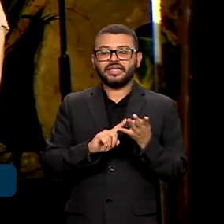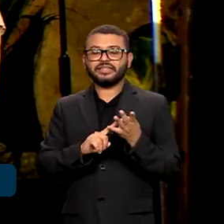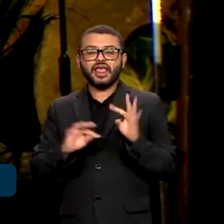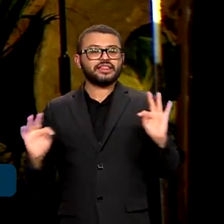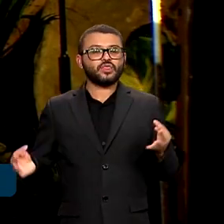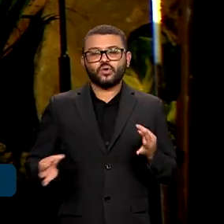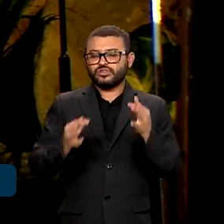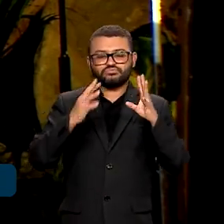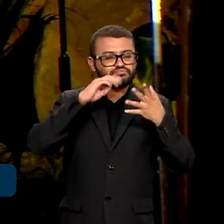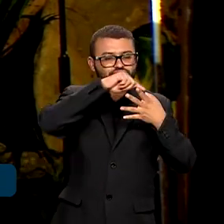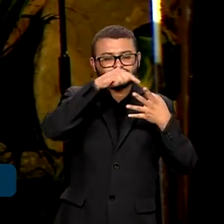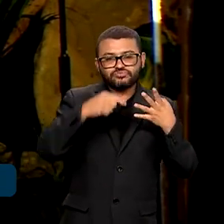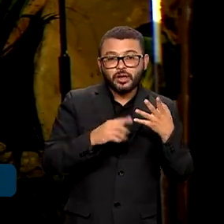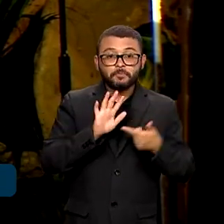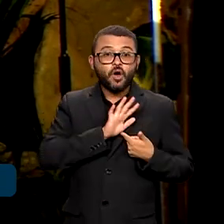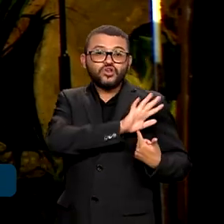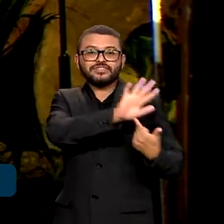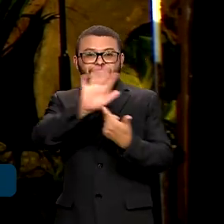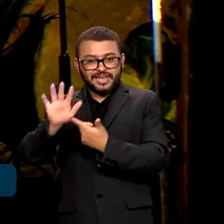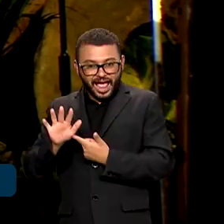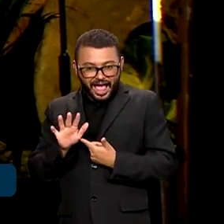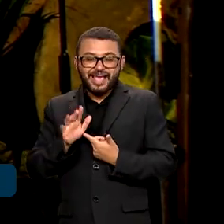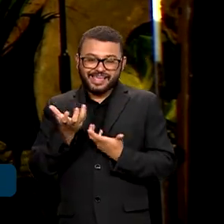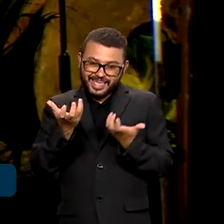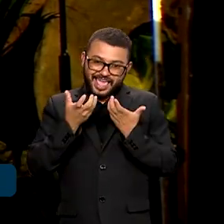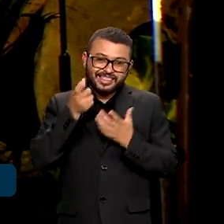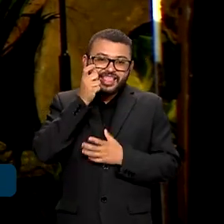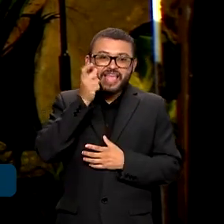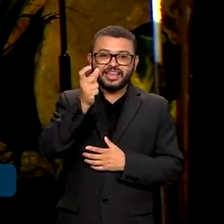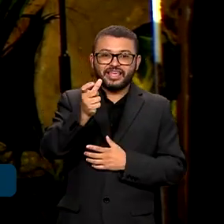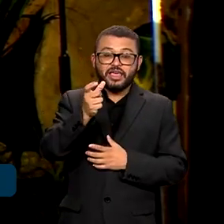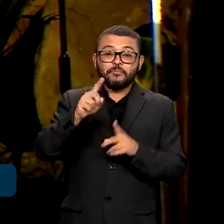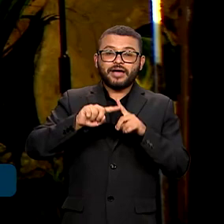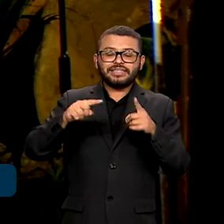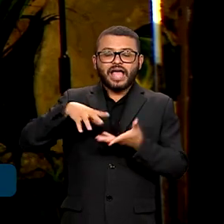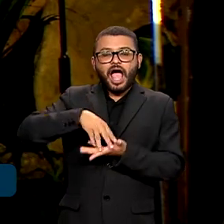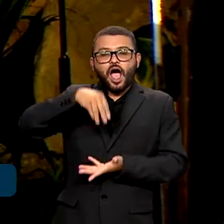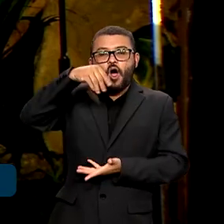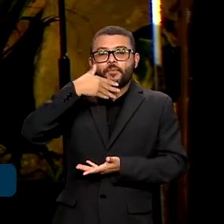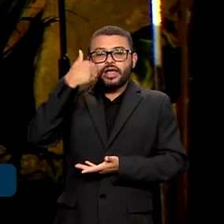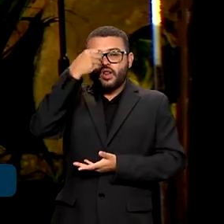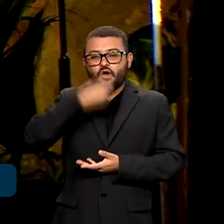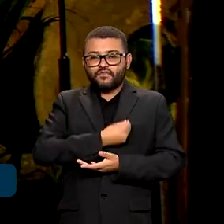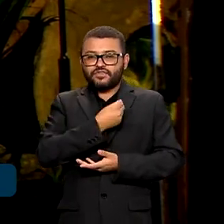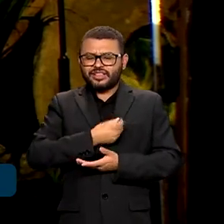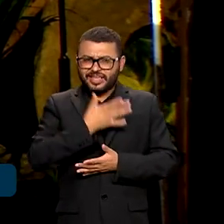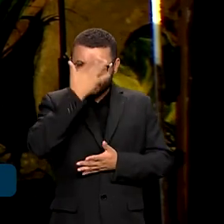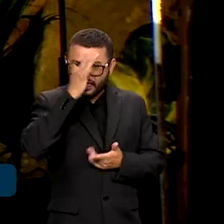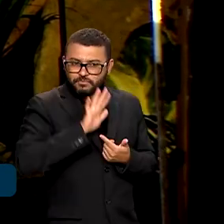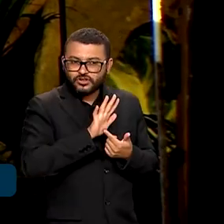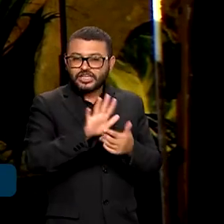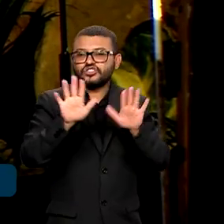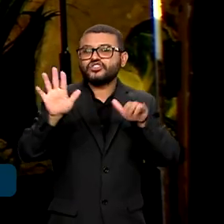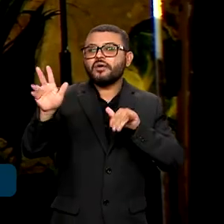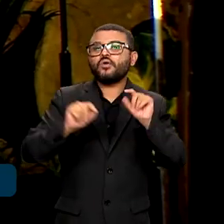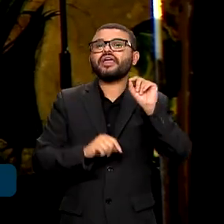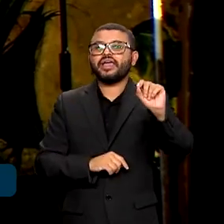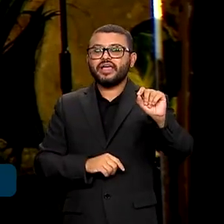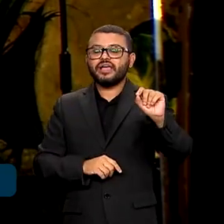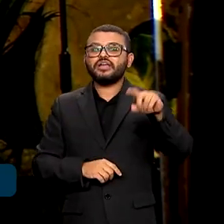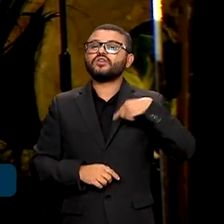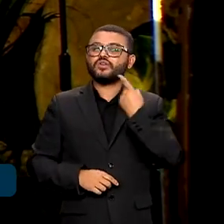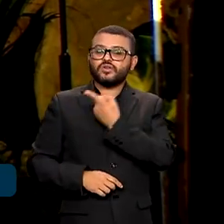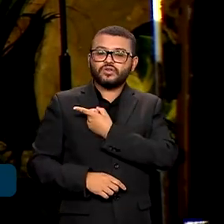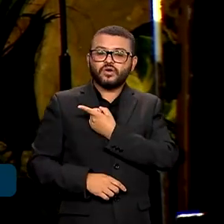tecnologia. Quando a gente quer mostrar a nossa alma, quem é que a gente chama? A